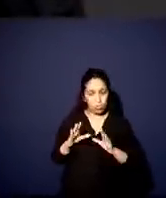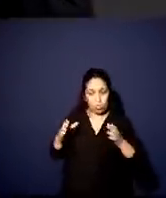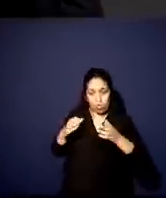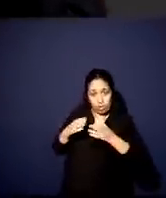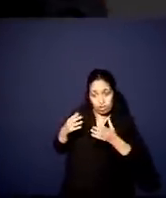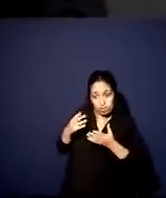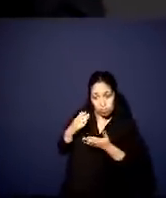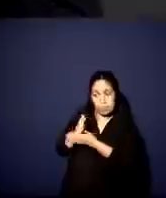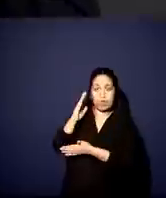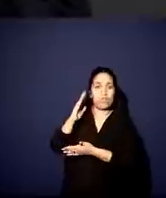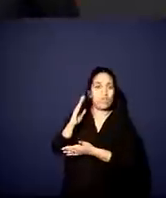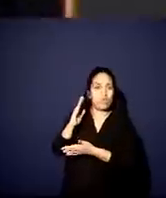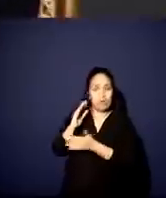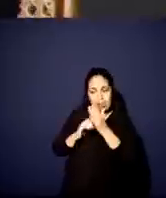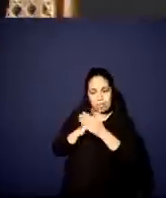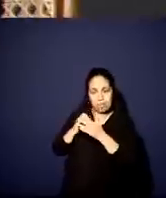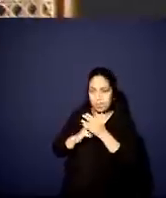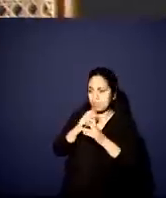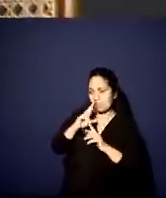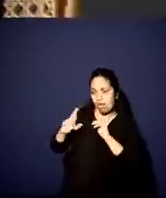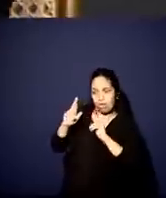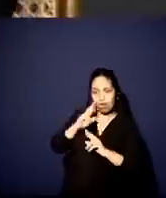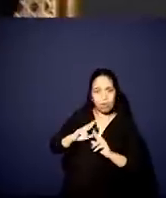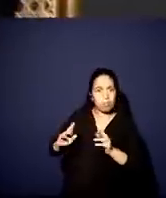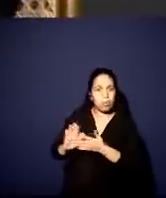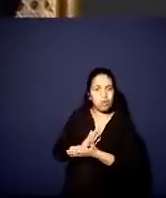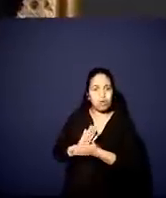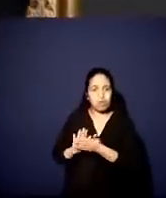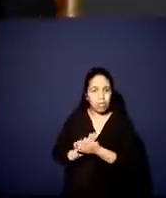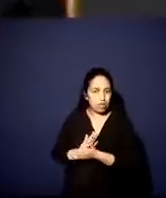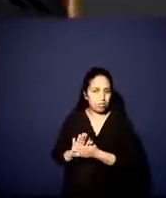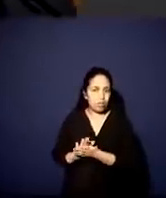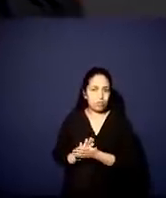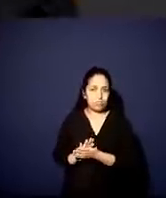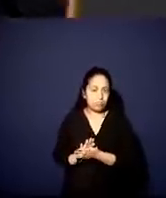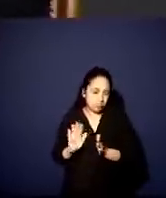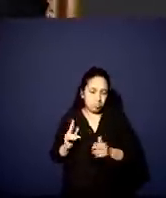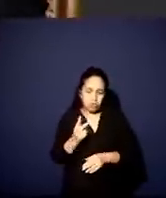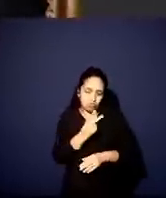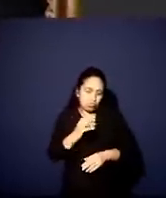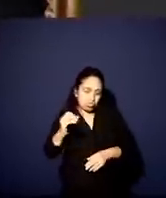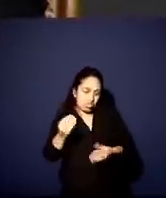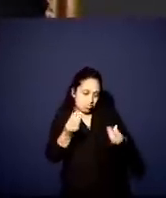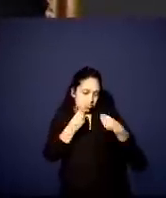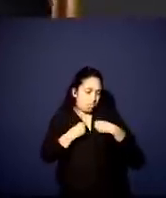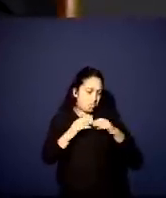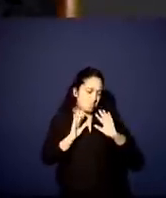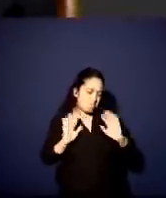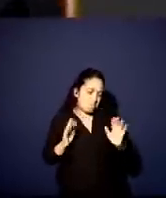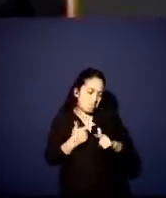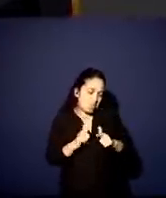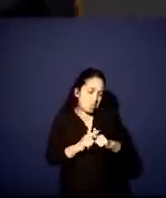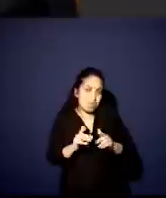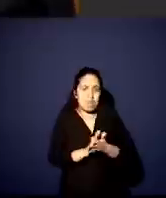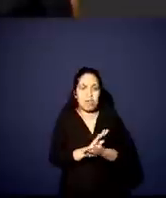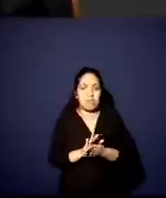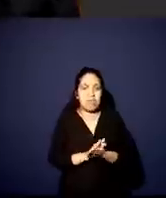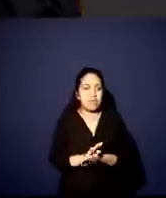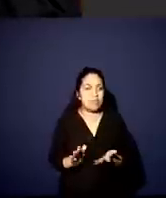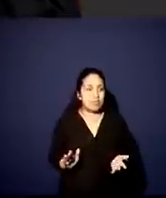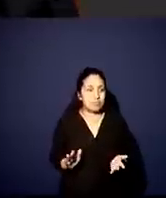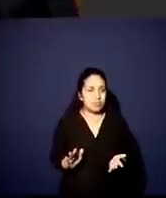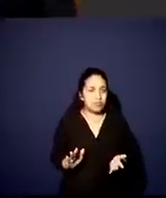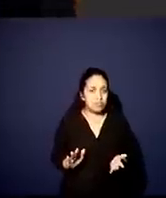aprovou, o empresariado não reclamou para reeleger o Bolsonaro, então também 200 para mim não tem problema nenhum. Né? Ou o Bolsonaro